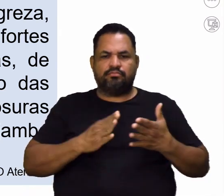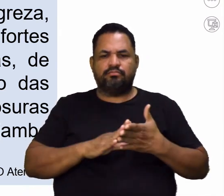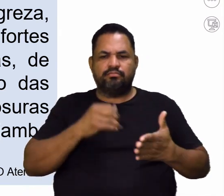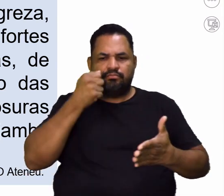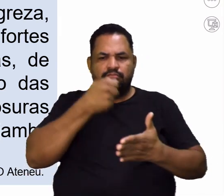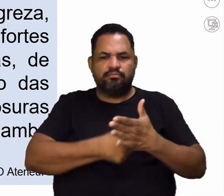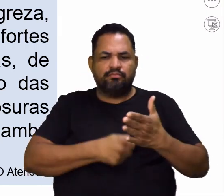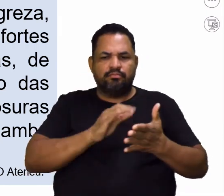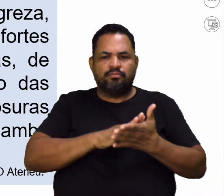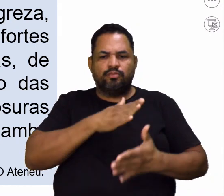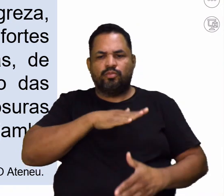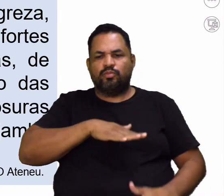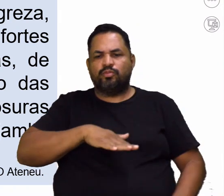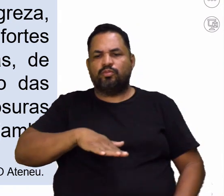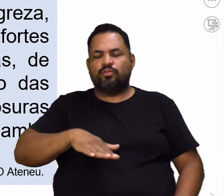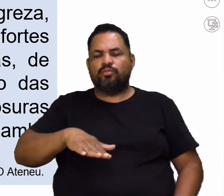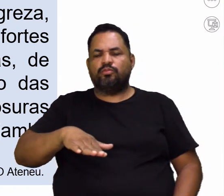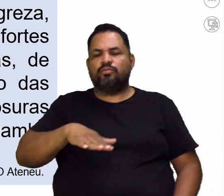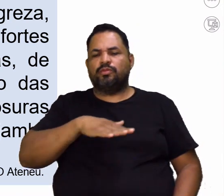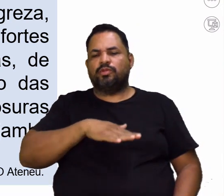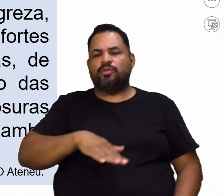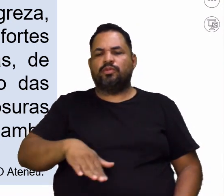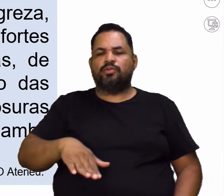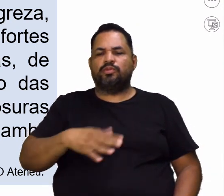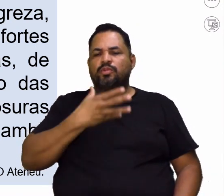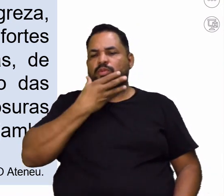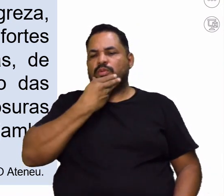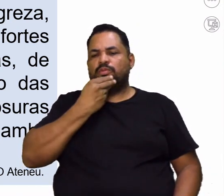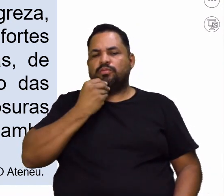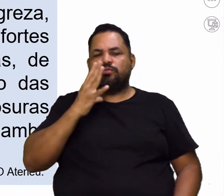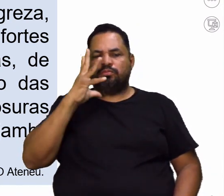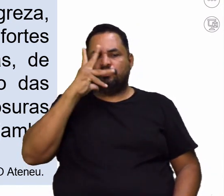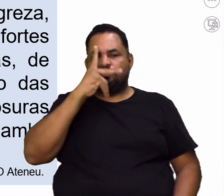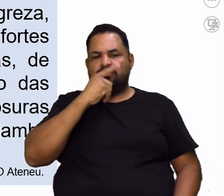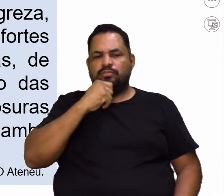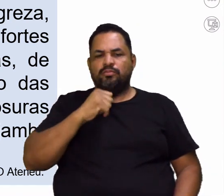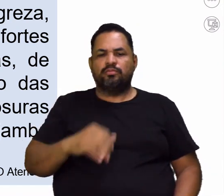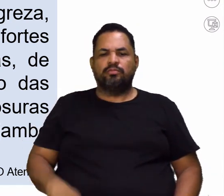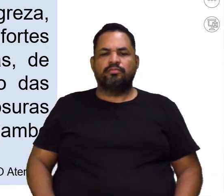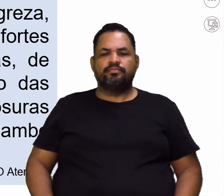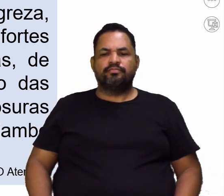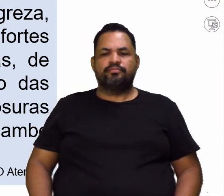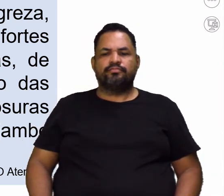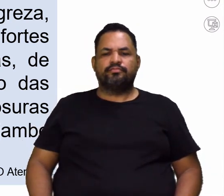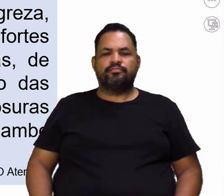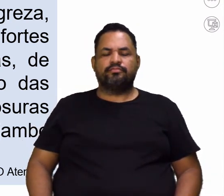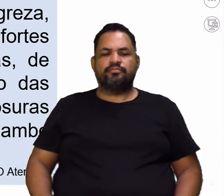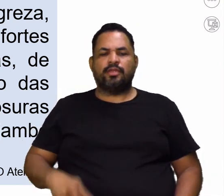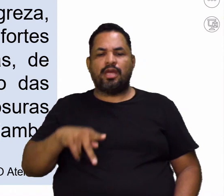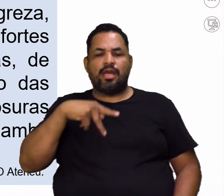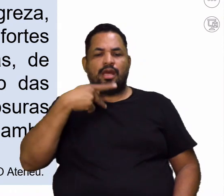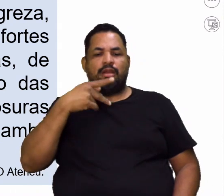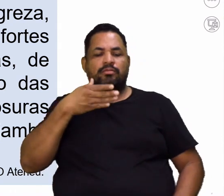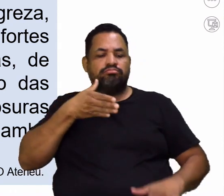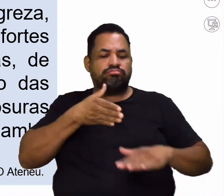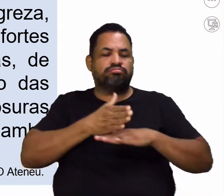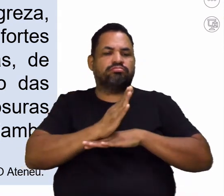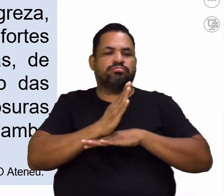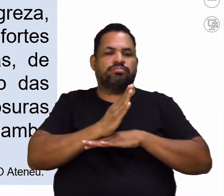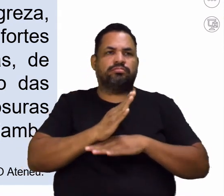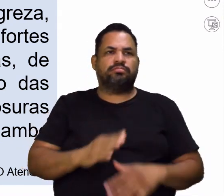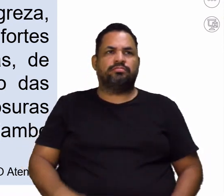defender os meninos bonitos o objetivo objetivou alguém entrando